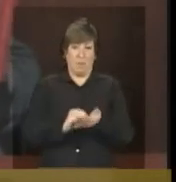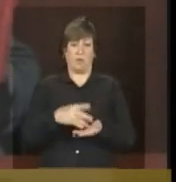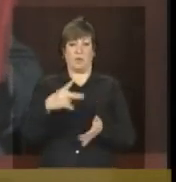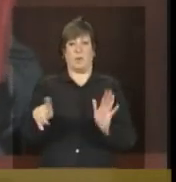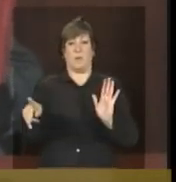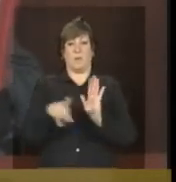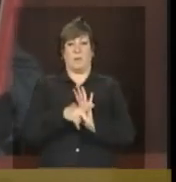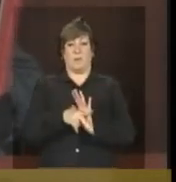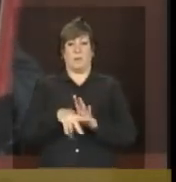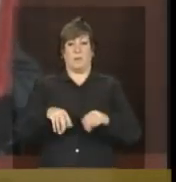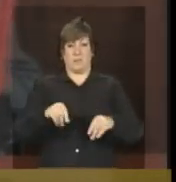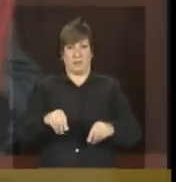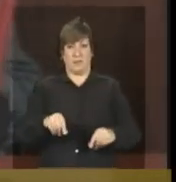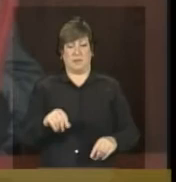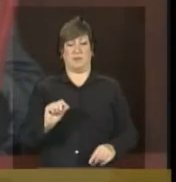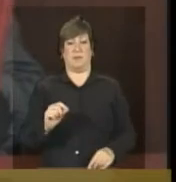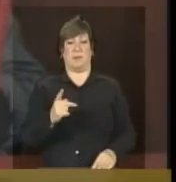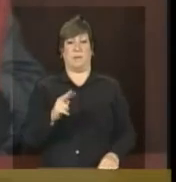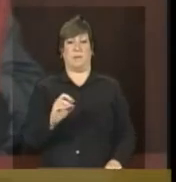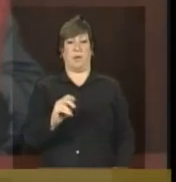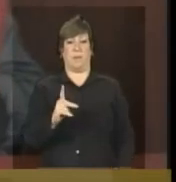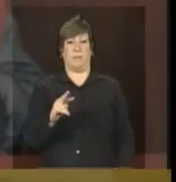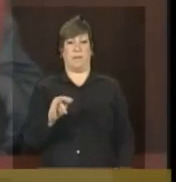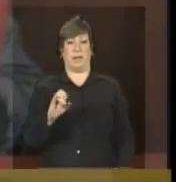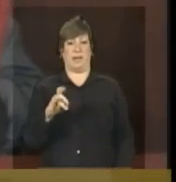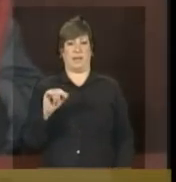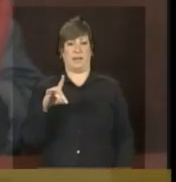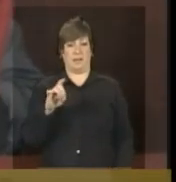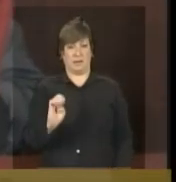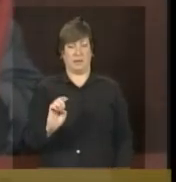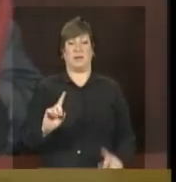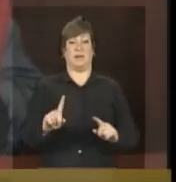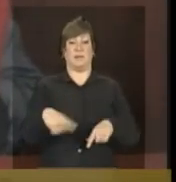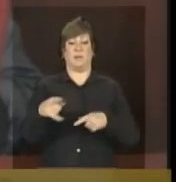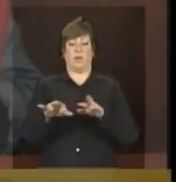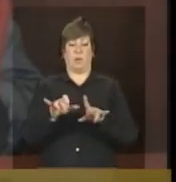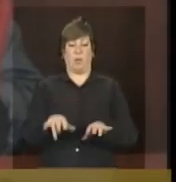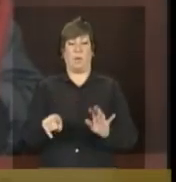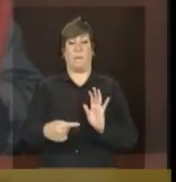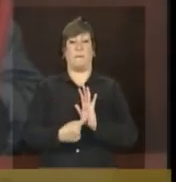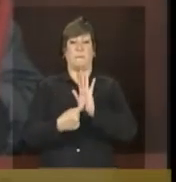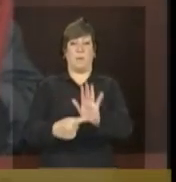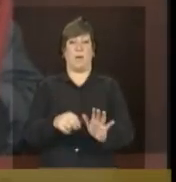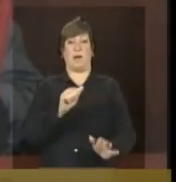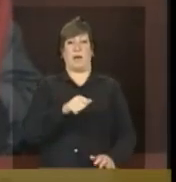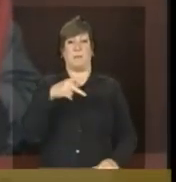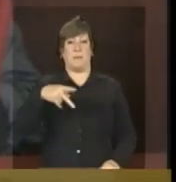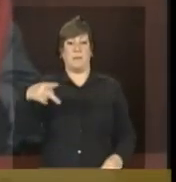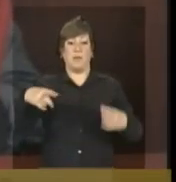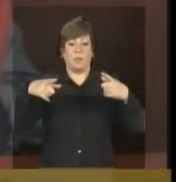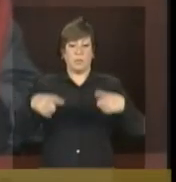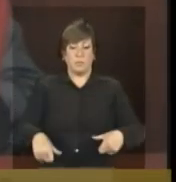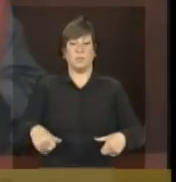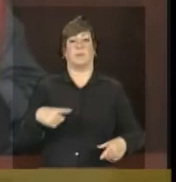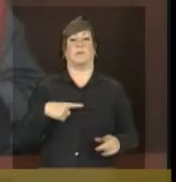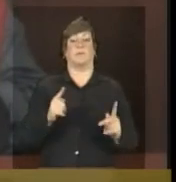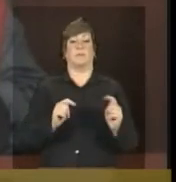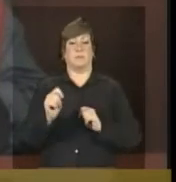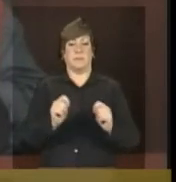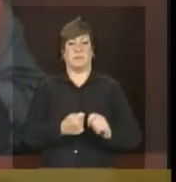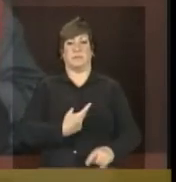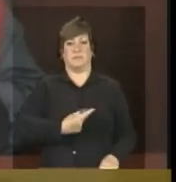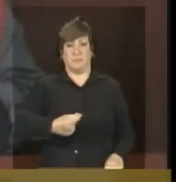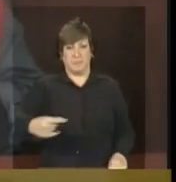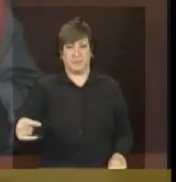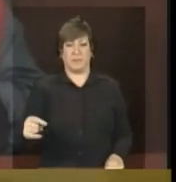vão conseguir ver, mas e acreditem, é verdade. Depois vocês, o computador imediatamente mostra as APPs, as áreas de preservação permanente,